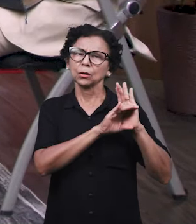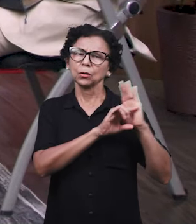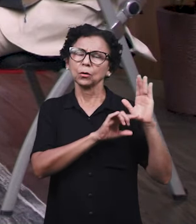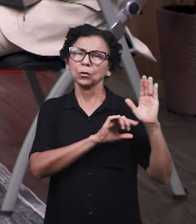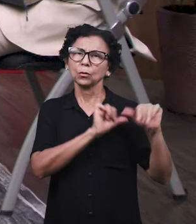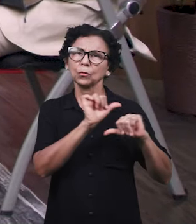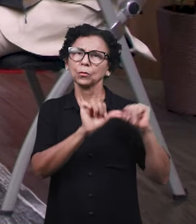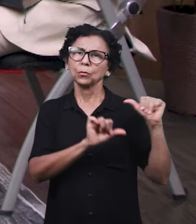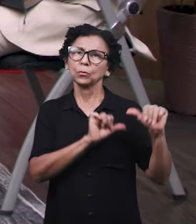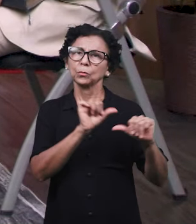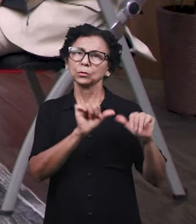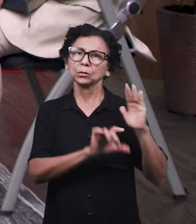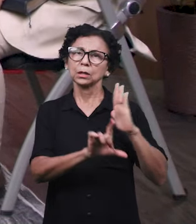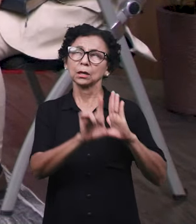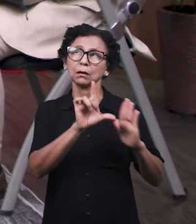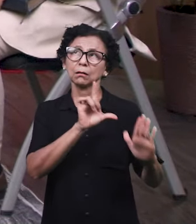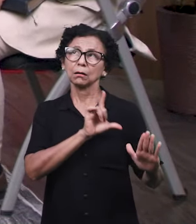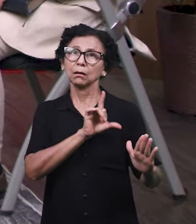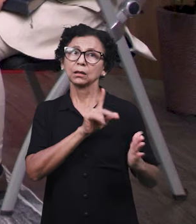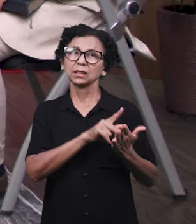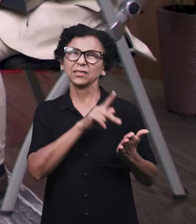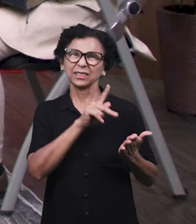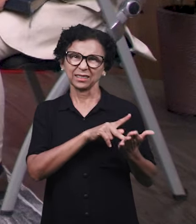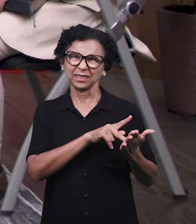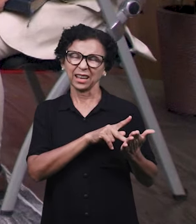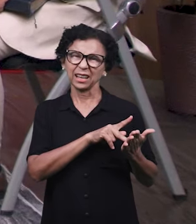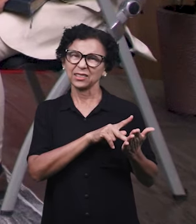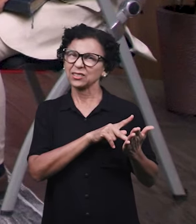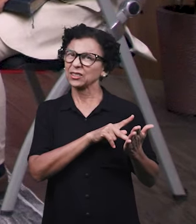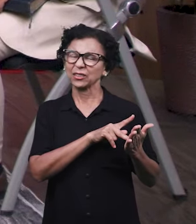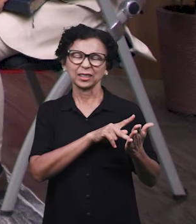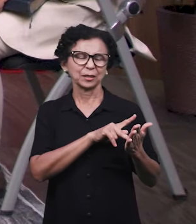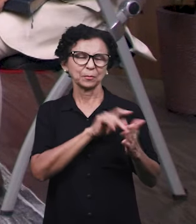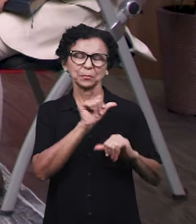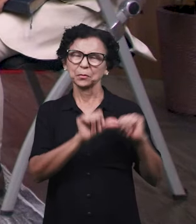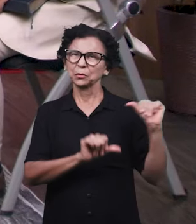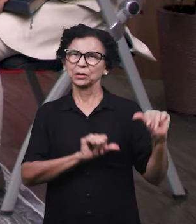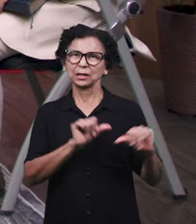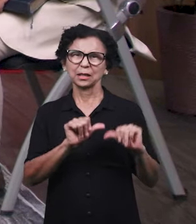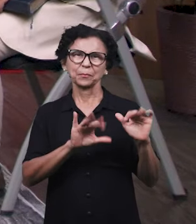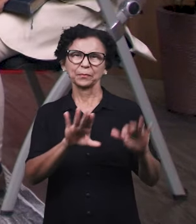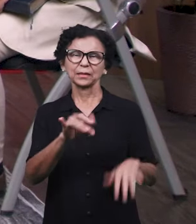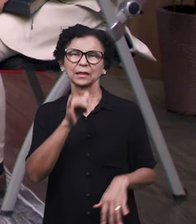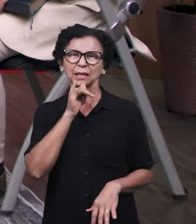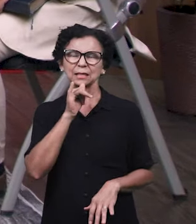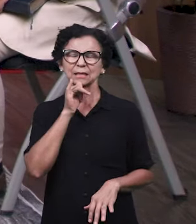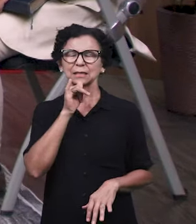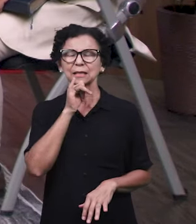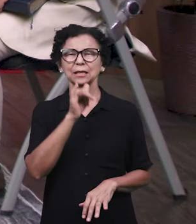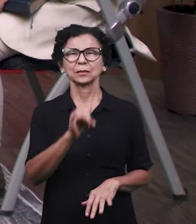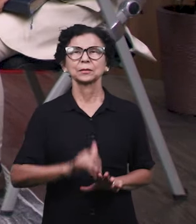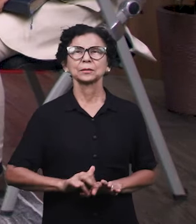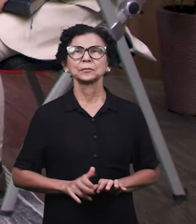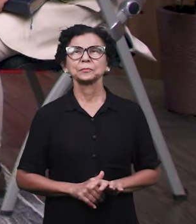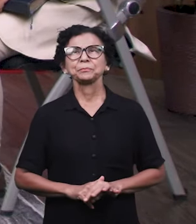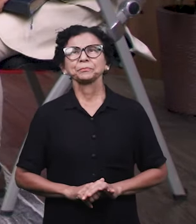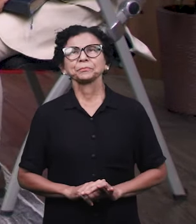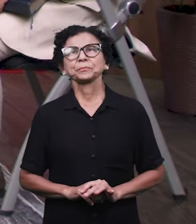a não ser mais. E um dos exemplos disso na parte exata, é as leis de